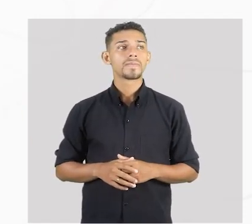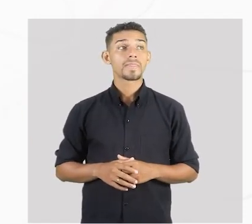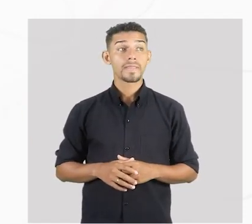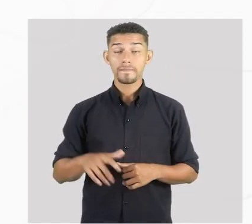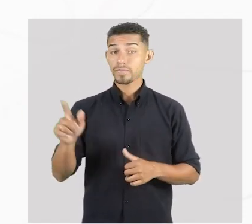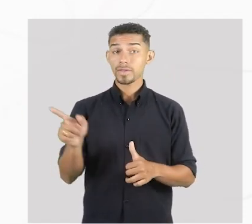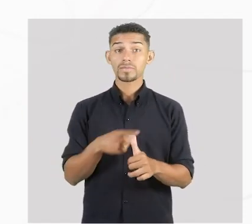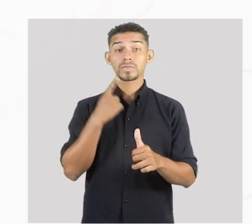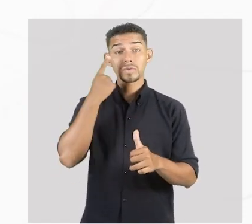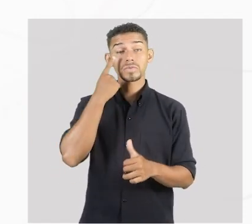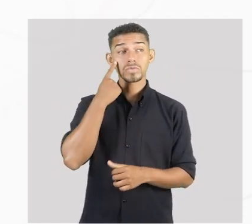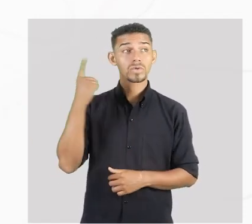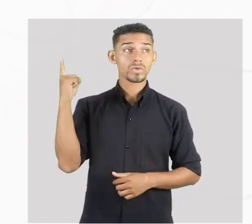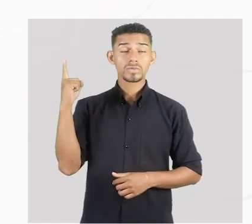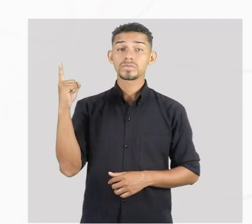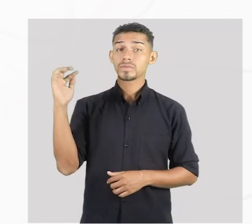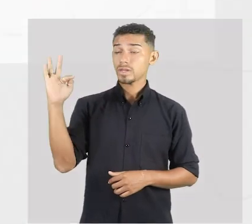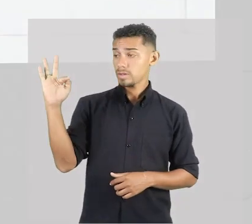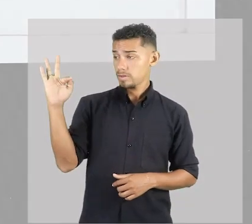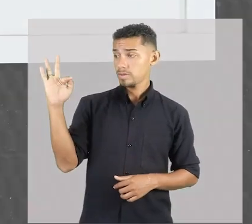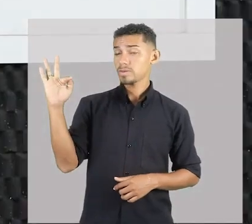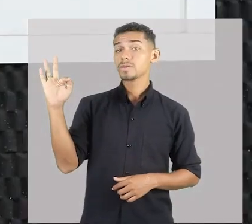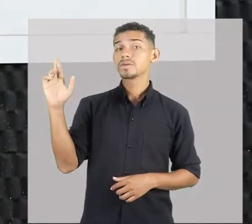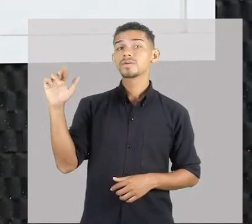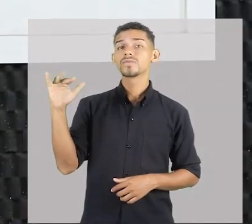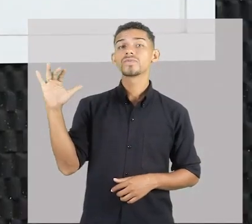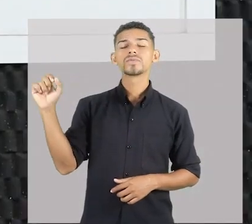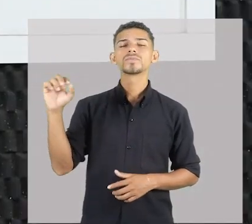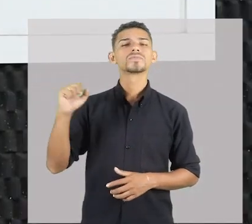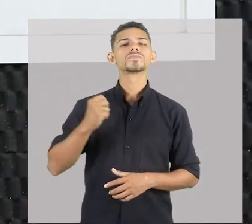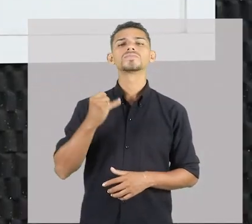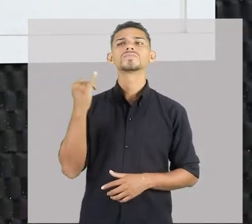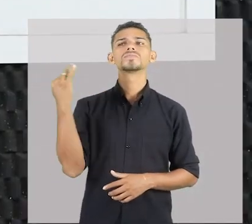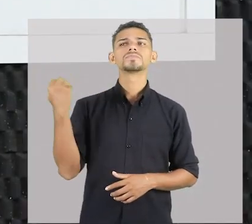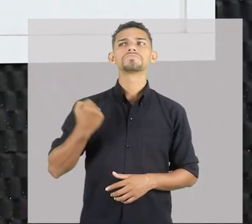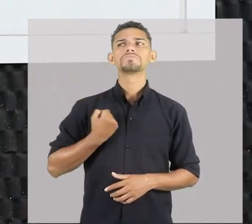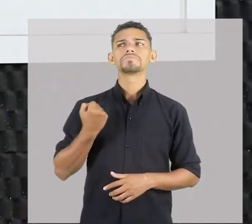a frequência, que é o número de voltas